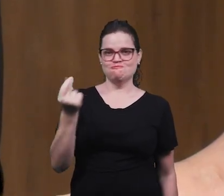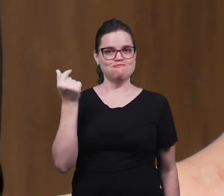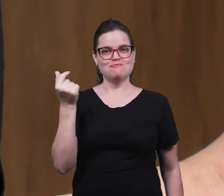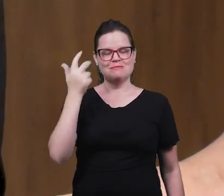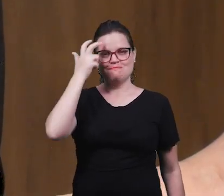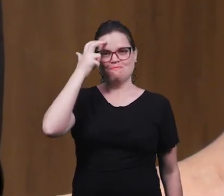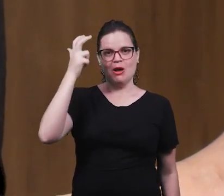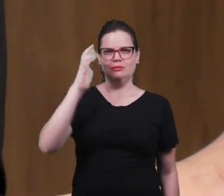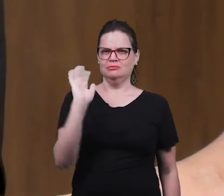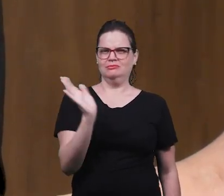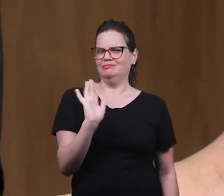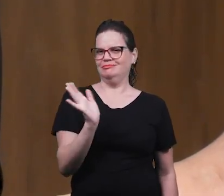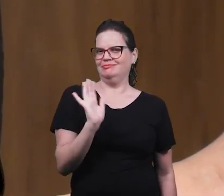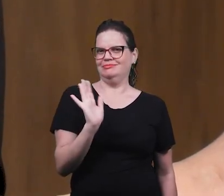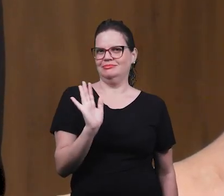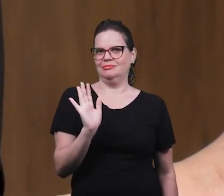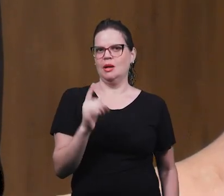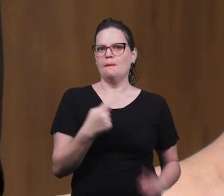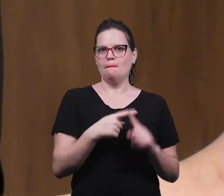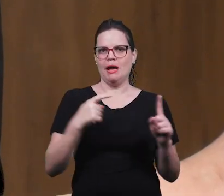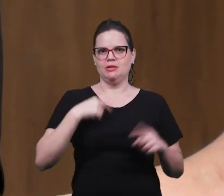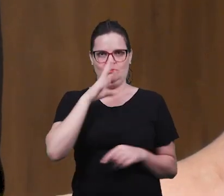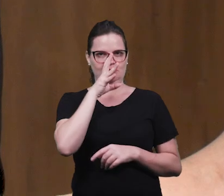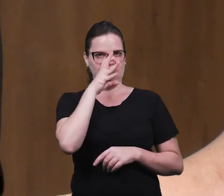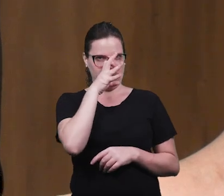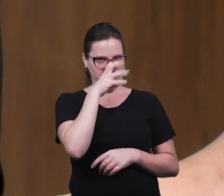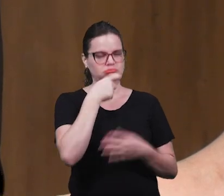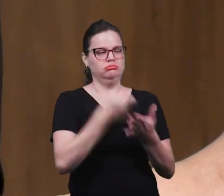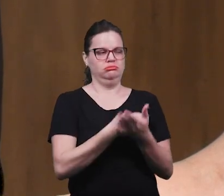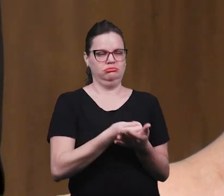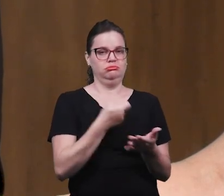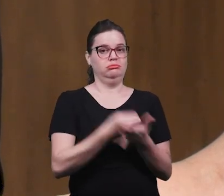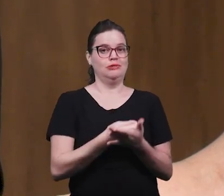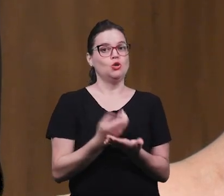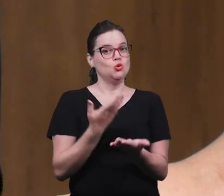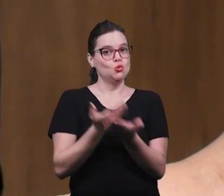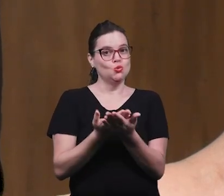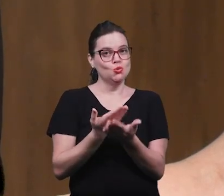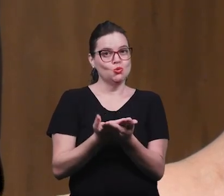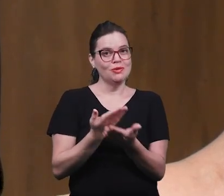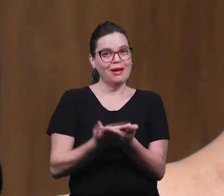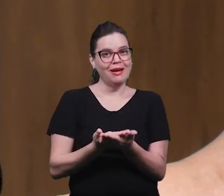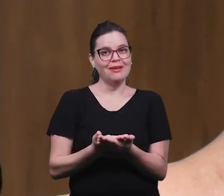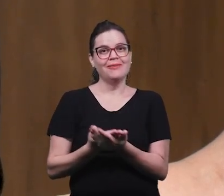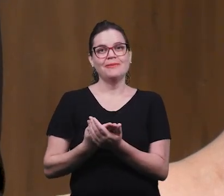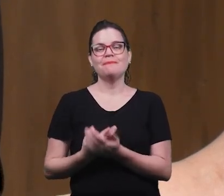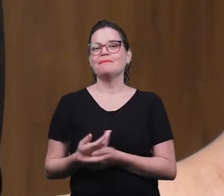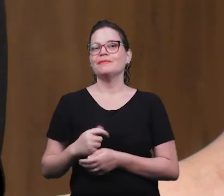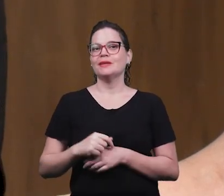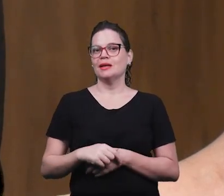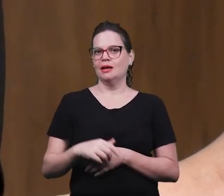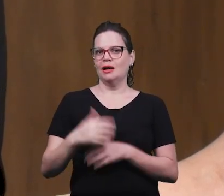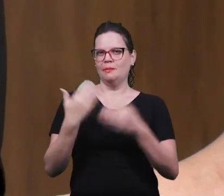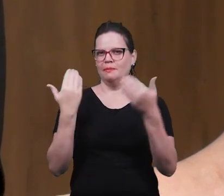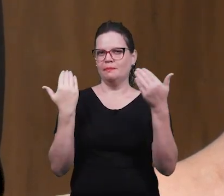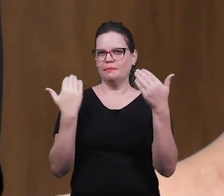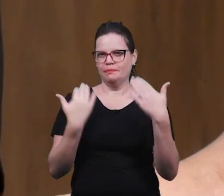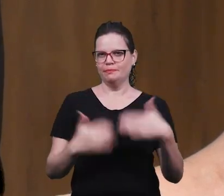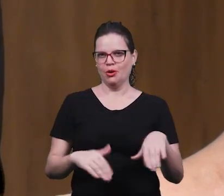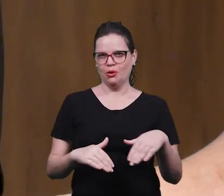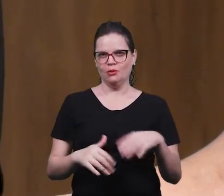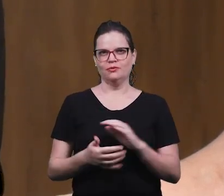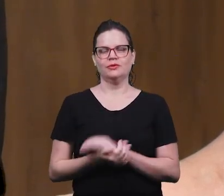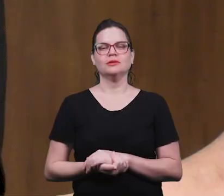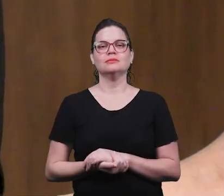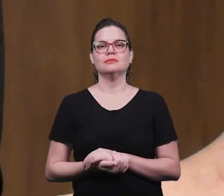esse brilhante, mas eu era persistente, eu estudava, né? Então, eu ia fazer minhas provas e foi